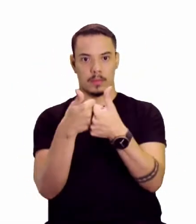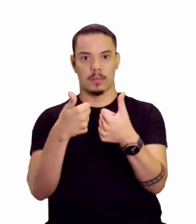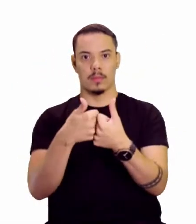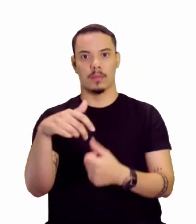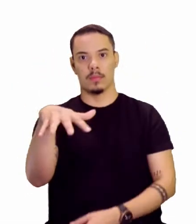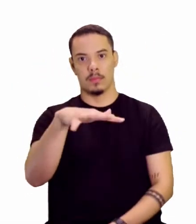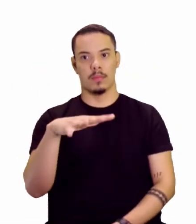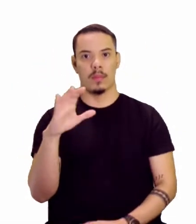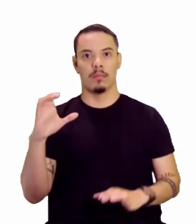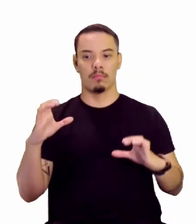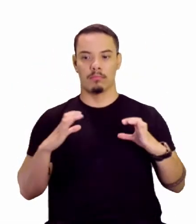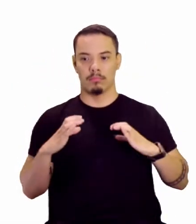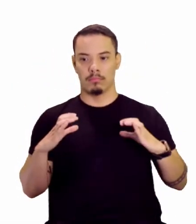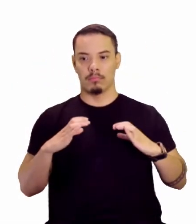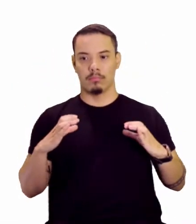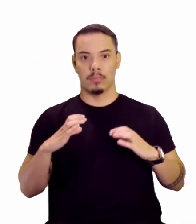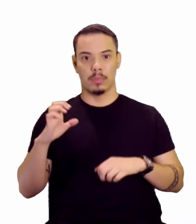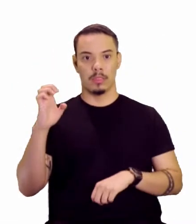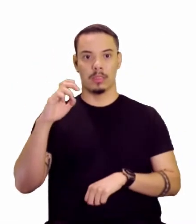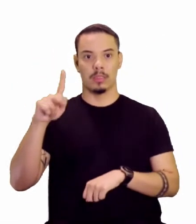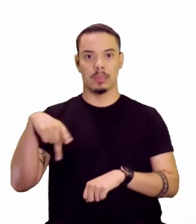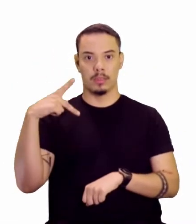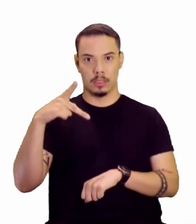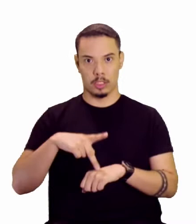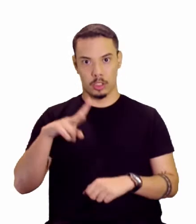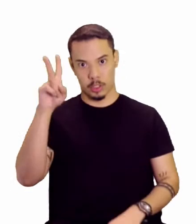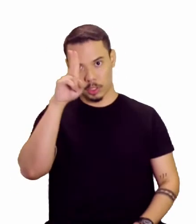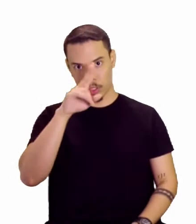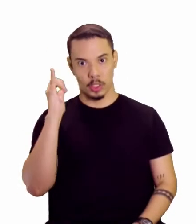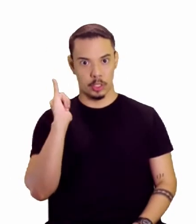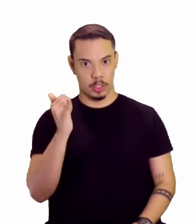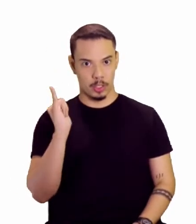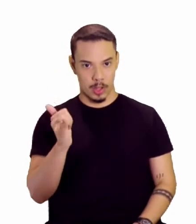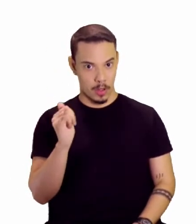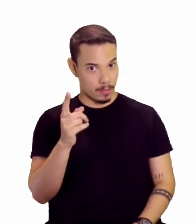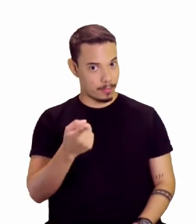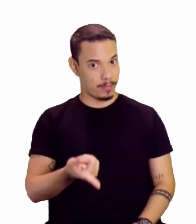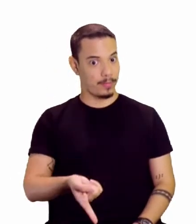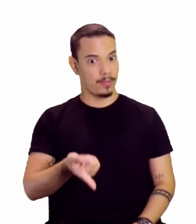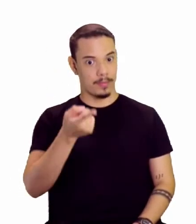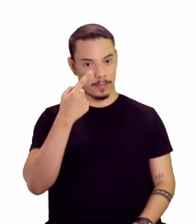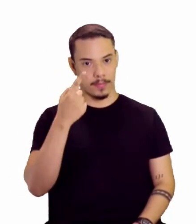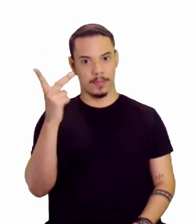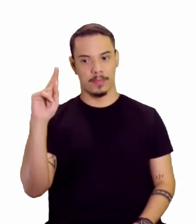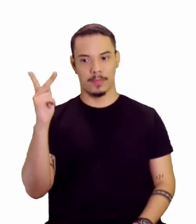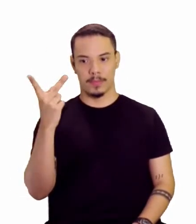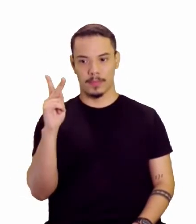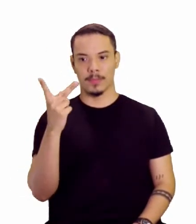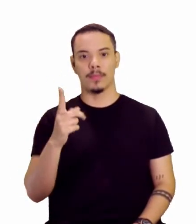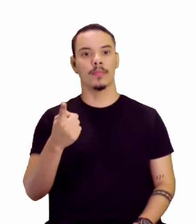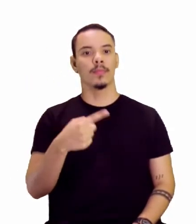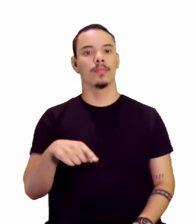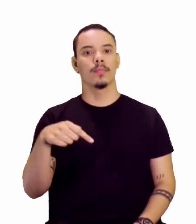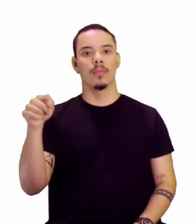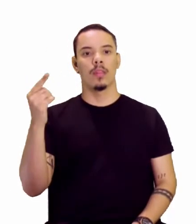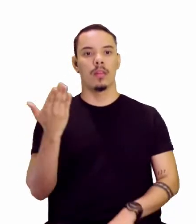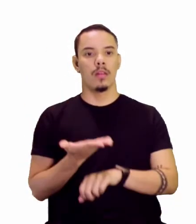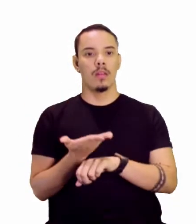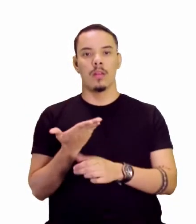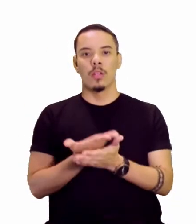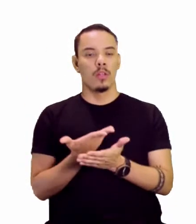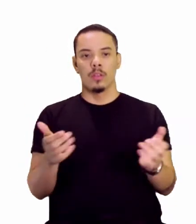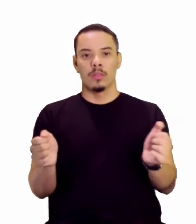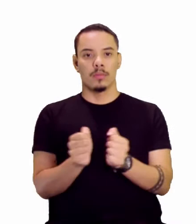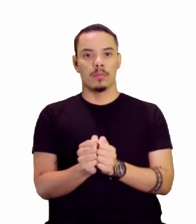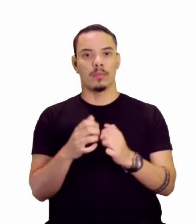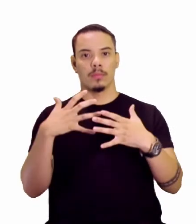são cidades-estado, um pouquinho de história aí do Louris Maio Beto, né? Então foi para Atenas estudar com Platão. Platão